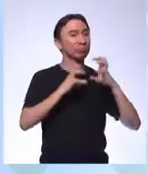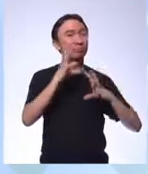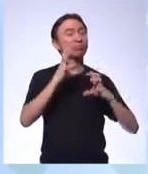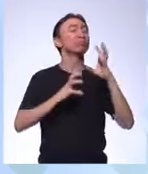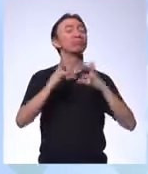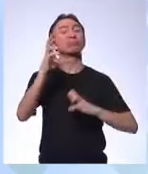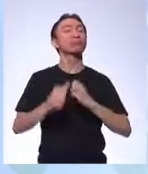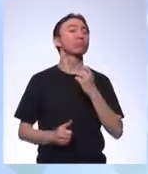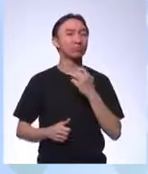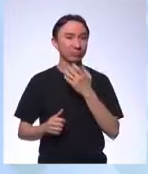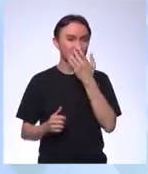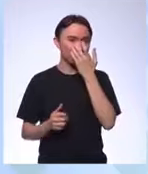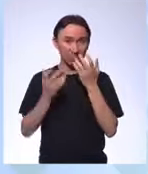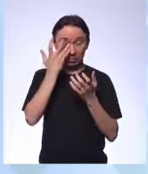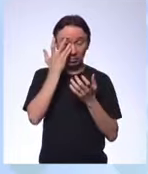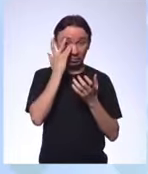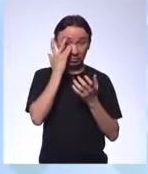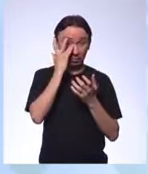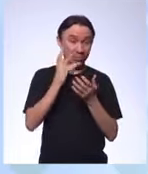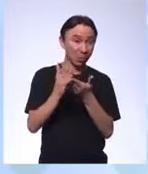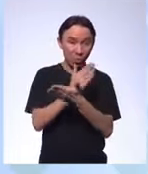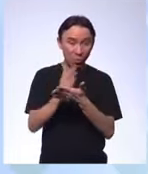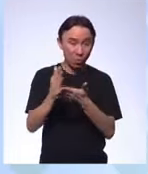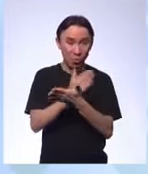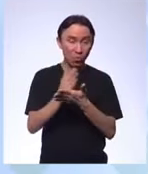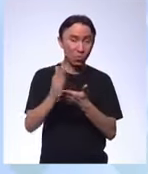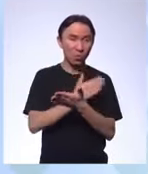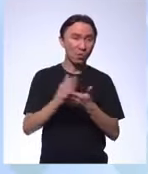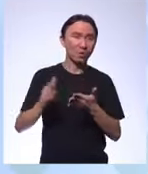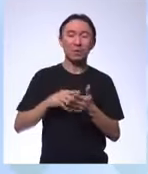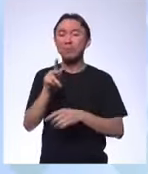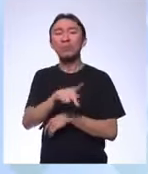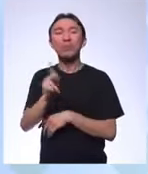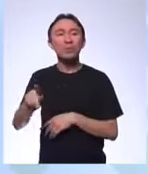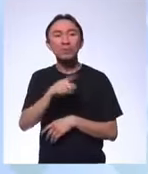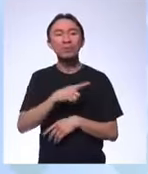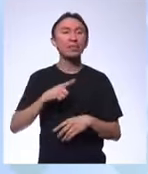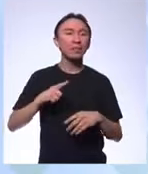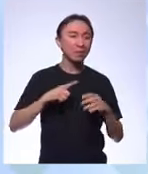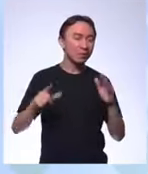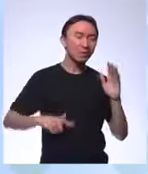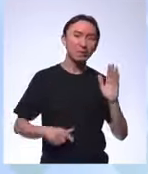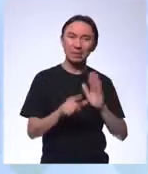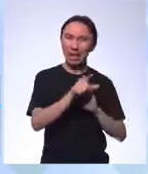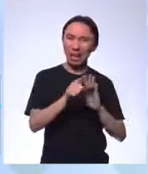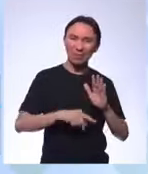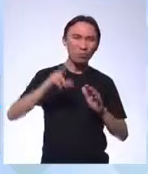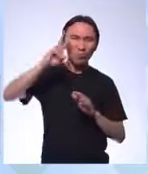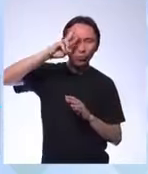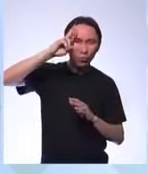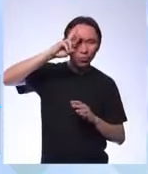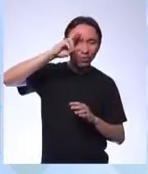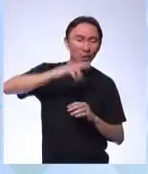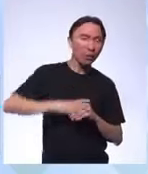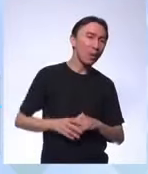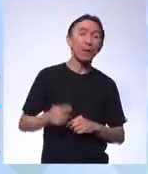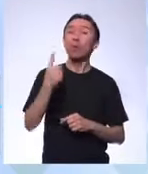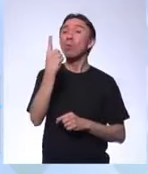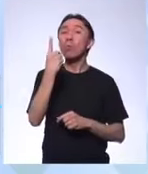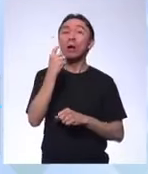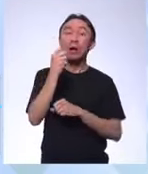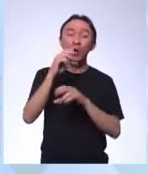a recomendação de alguns professores aí do documentário Uma Noite 67, isso vai ficar muito claro em várias cenas. Se